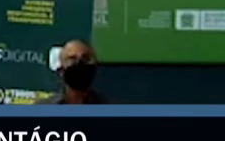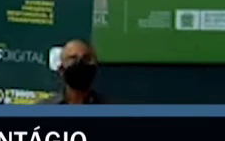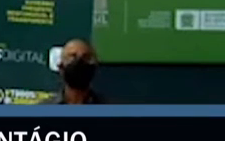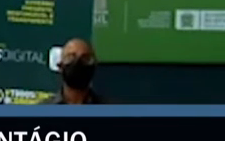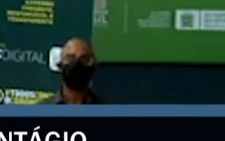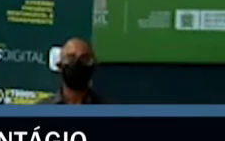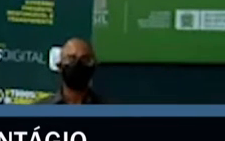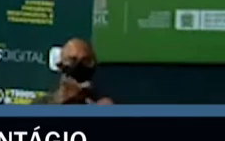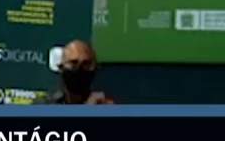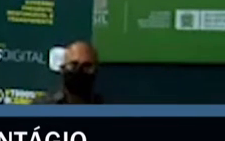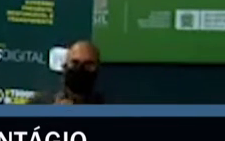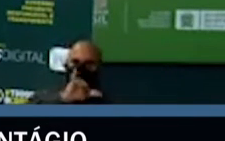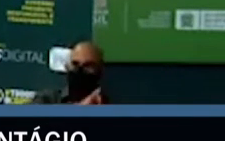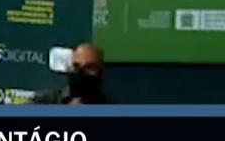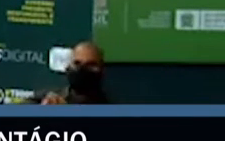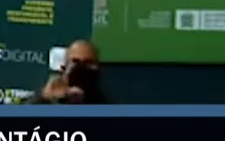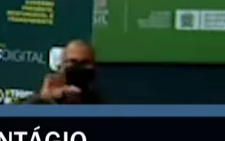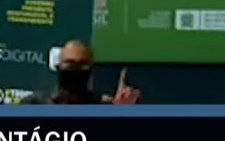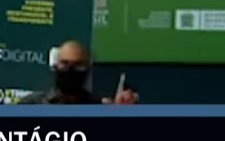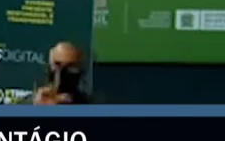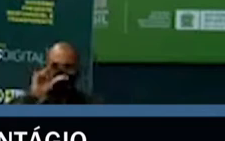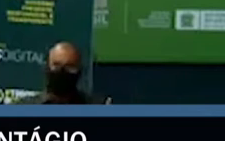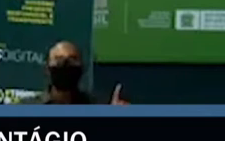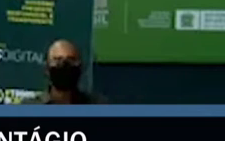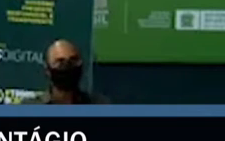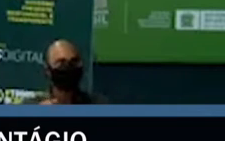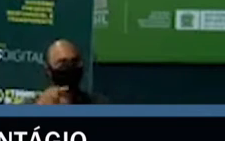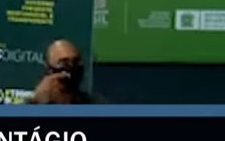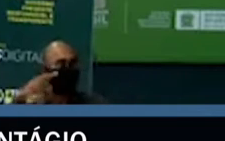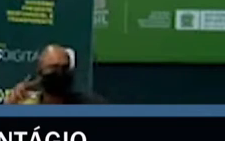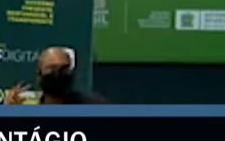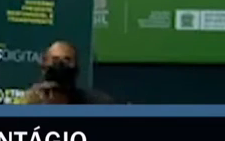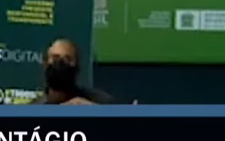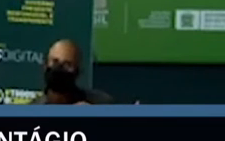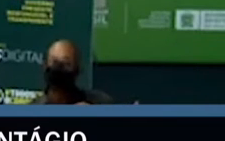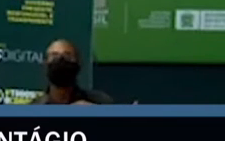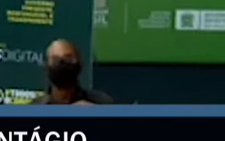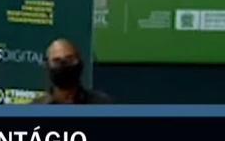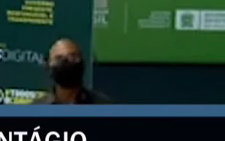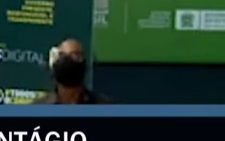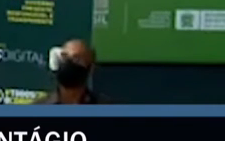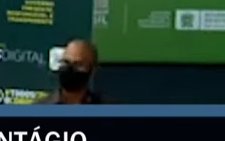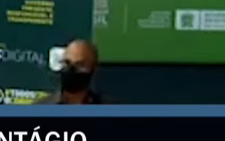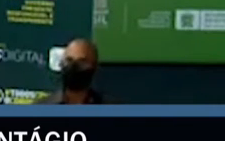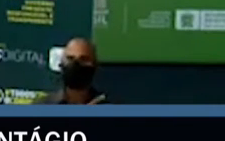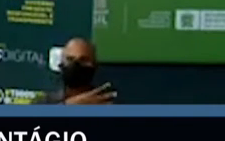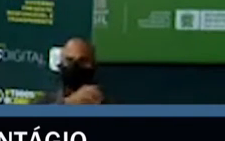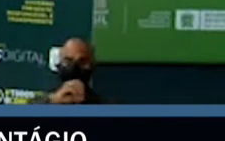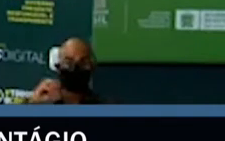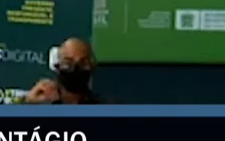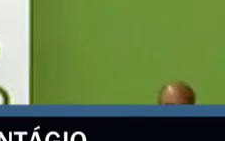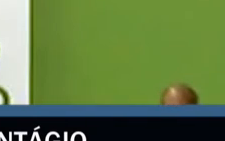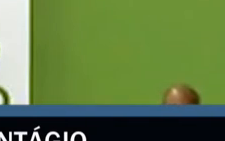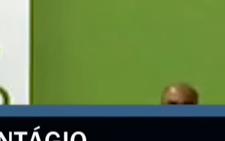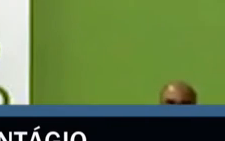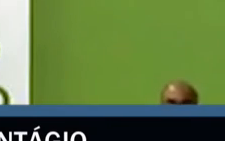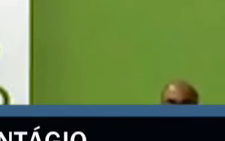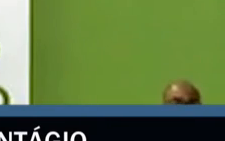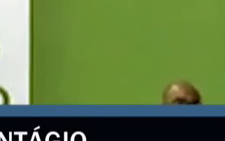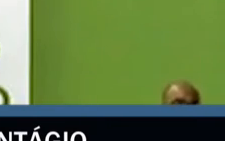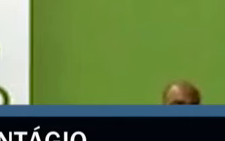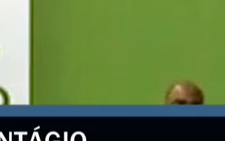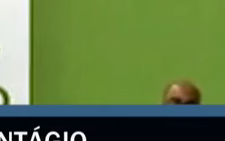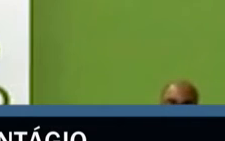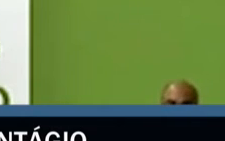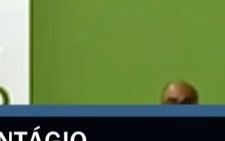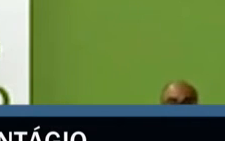grandes telejornais, nós vamos passar de 300 mil óbitos. Na